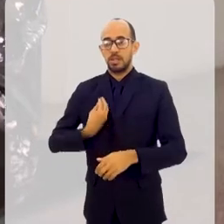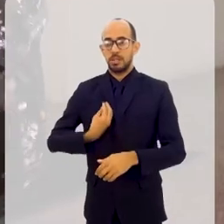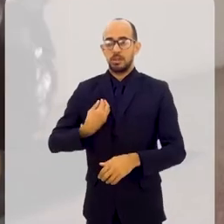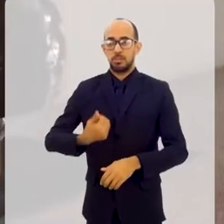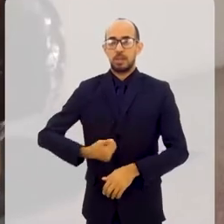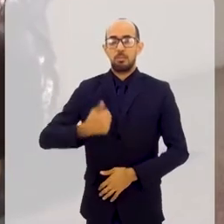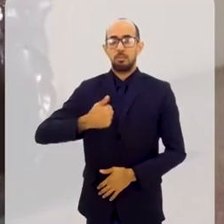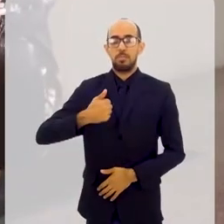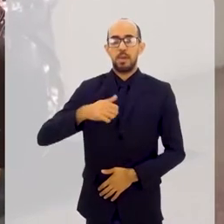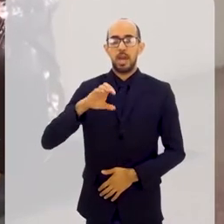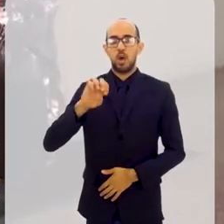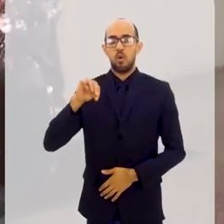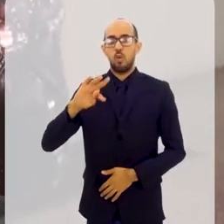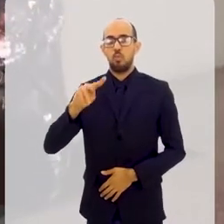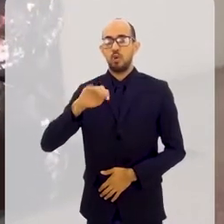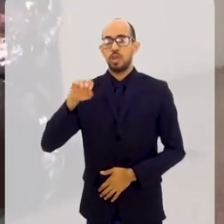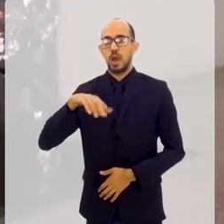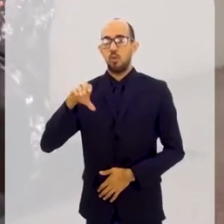conjunto batizou